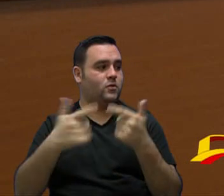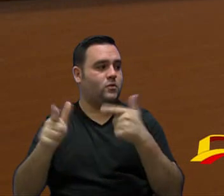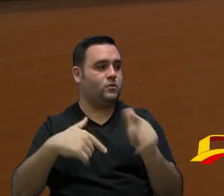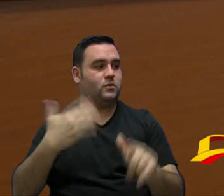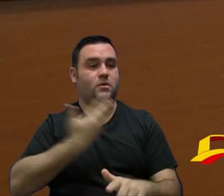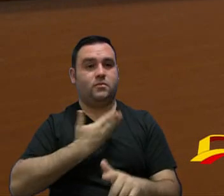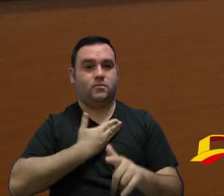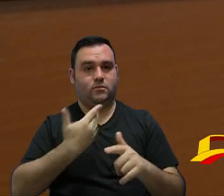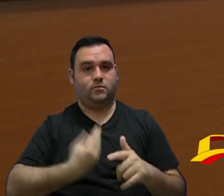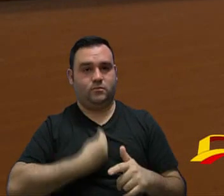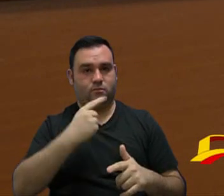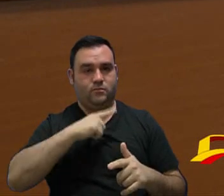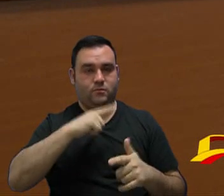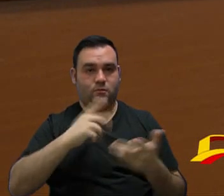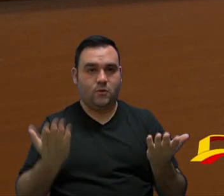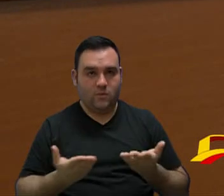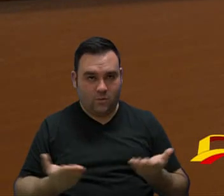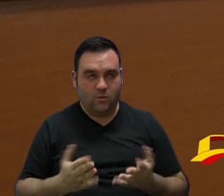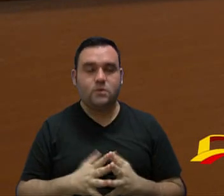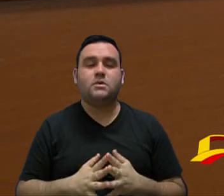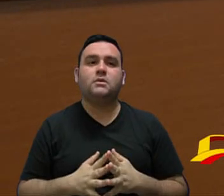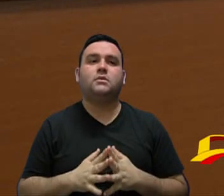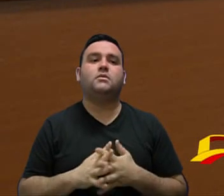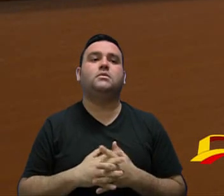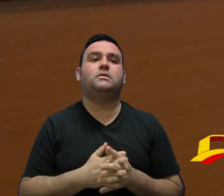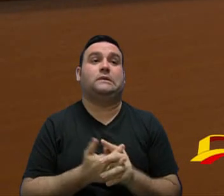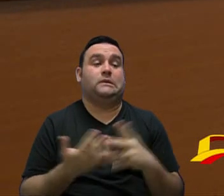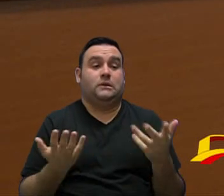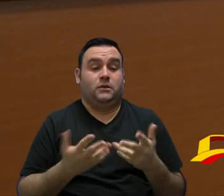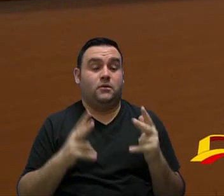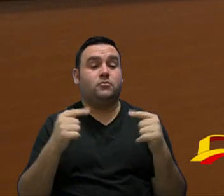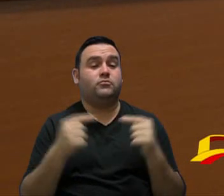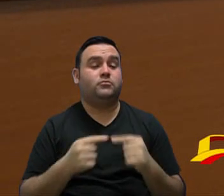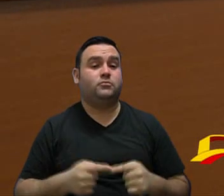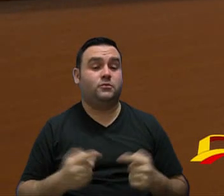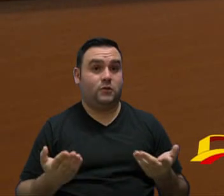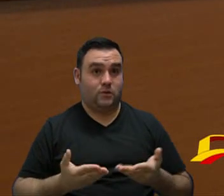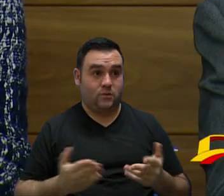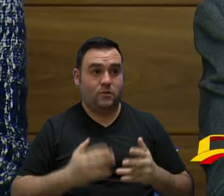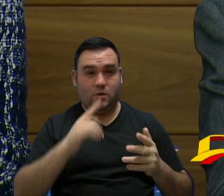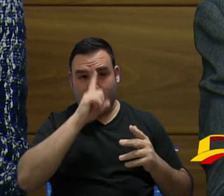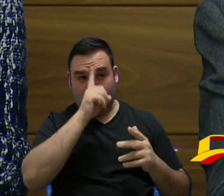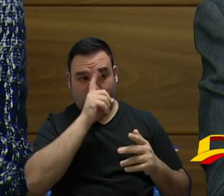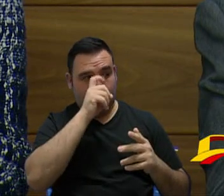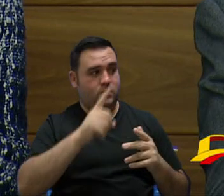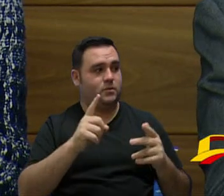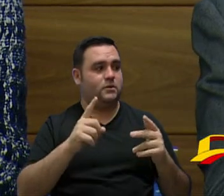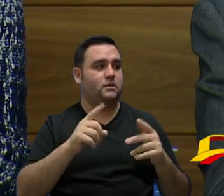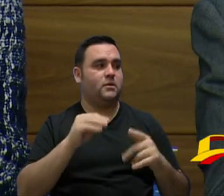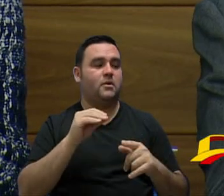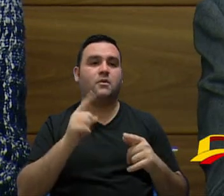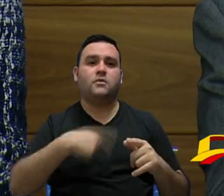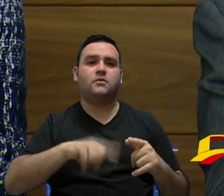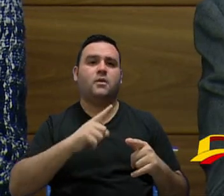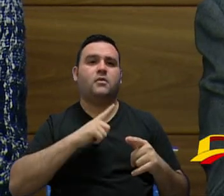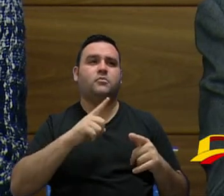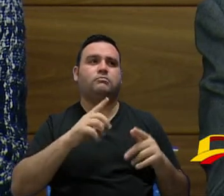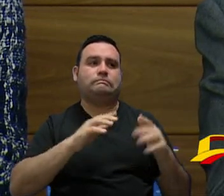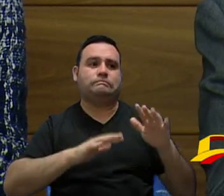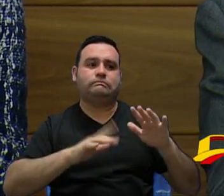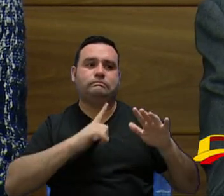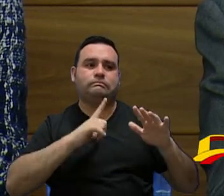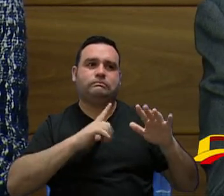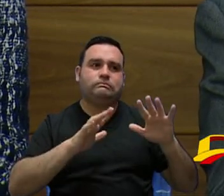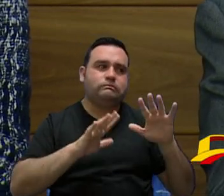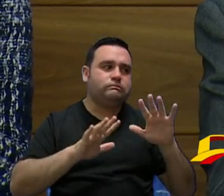demais colegas servidores também que aqui estão presentes é com relação a toda essa estrutura do hospital de campanha nós tivemos o